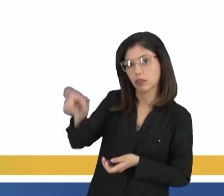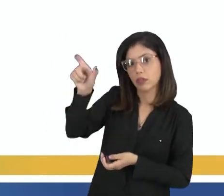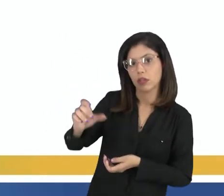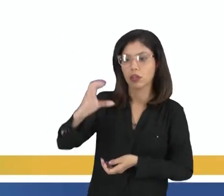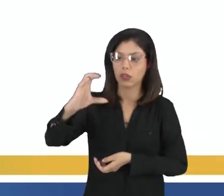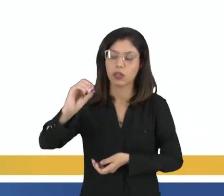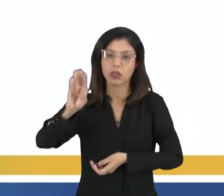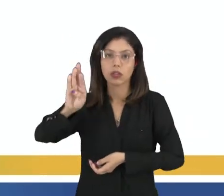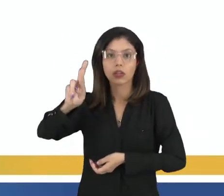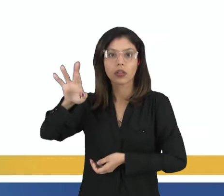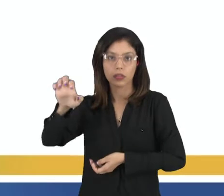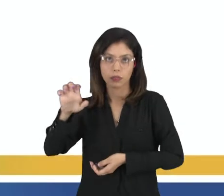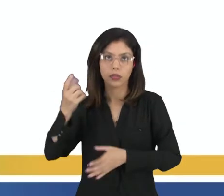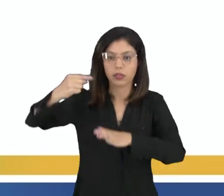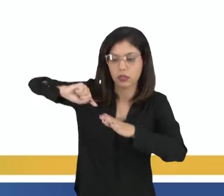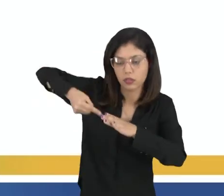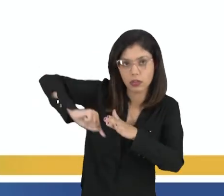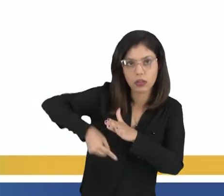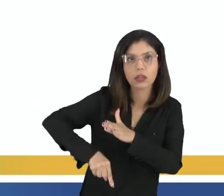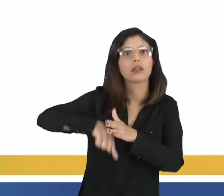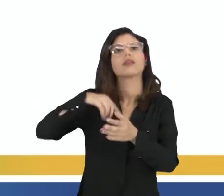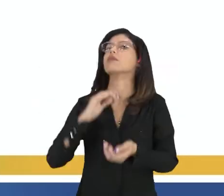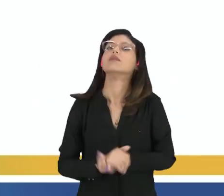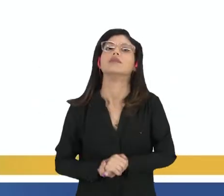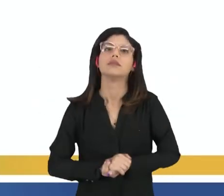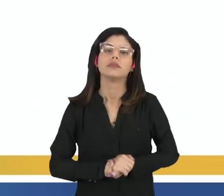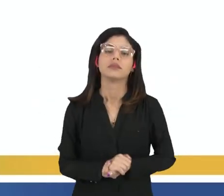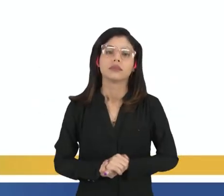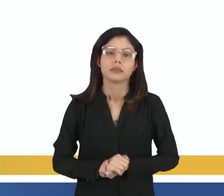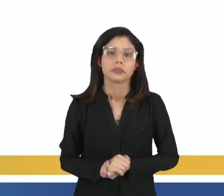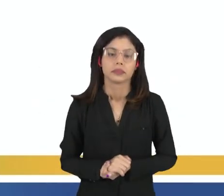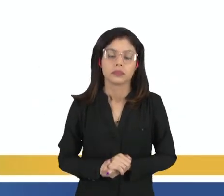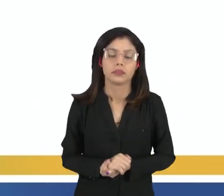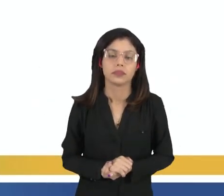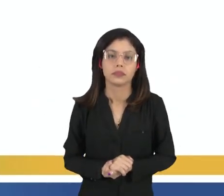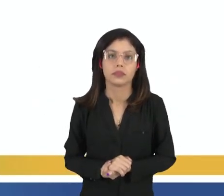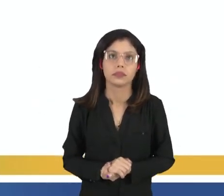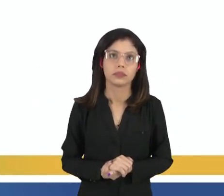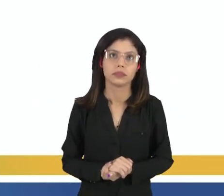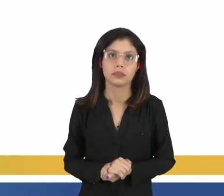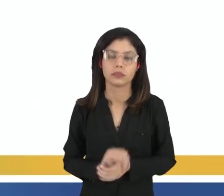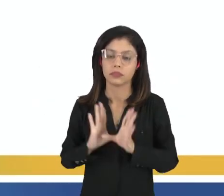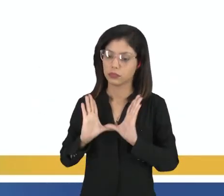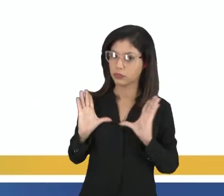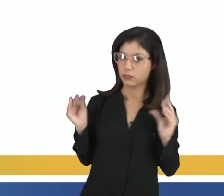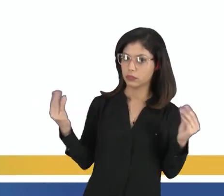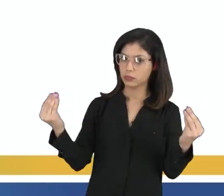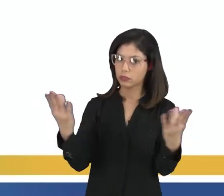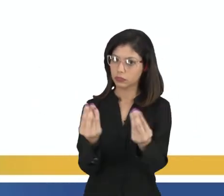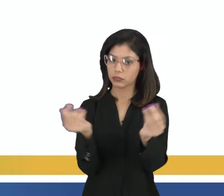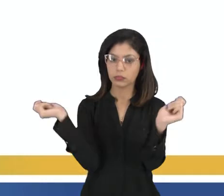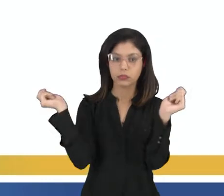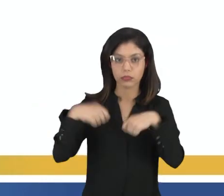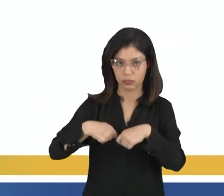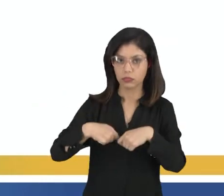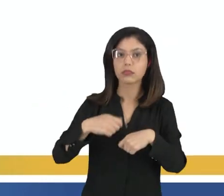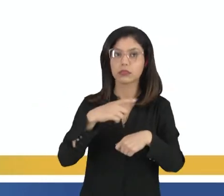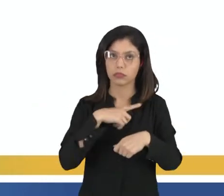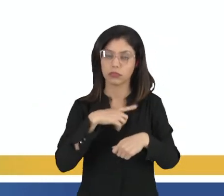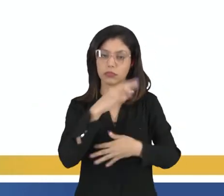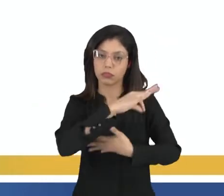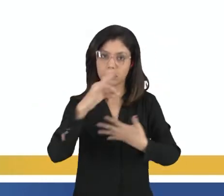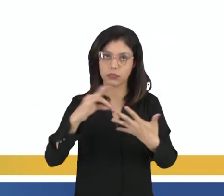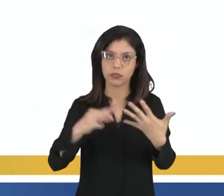ela precisa ser imerso em uma solução onde essa substância possua o elemento